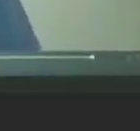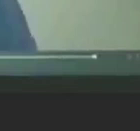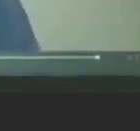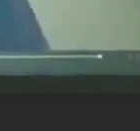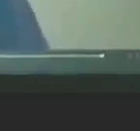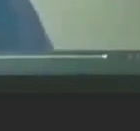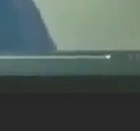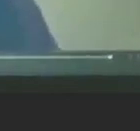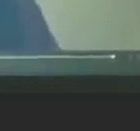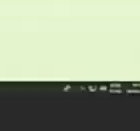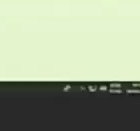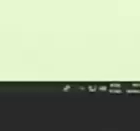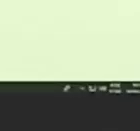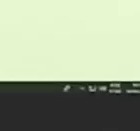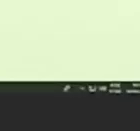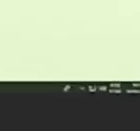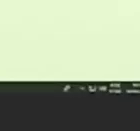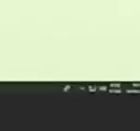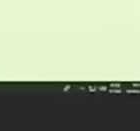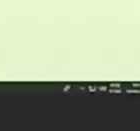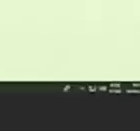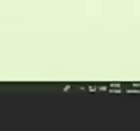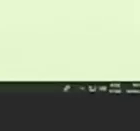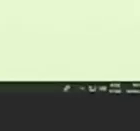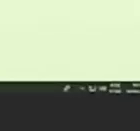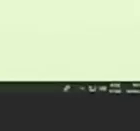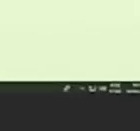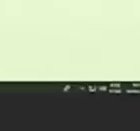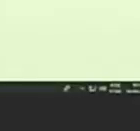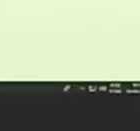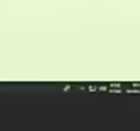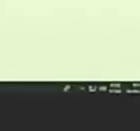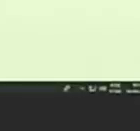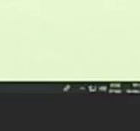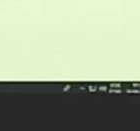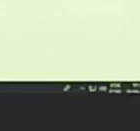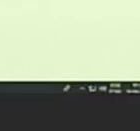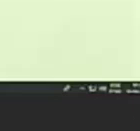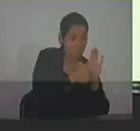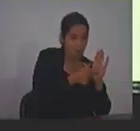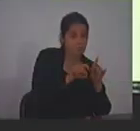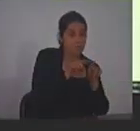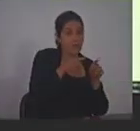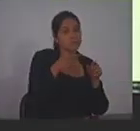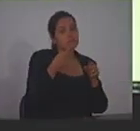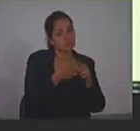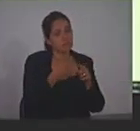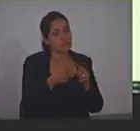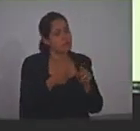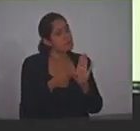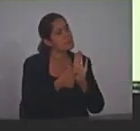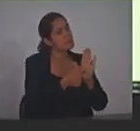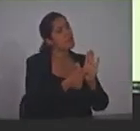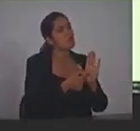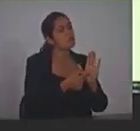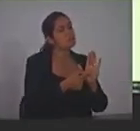proteger os vossos filhos. Então a gente traz o problema a essa tribuna, mas também trazemos a solução desse problema. Porque só